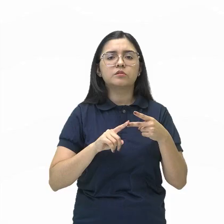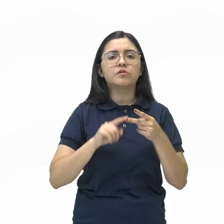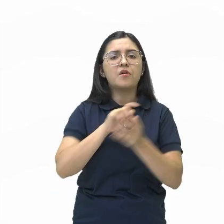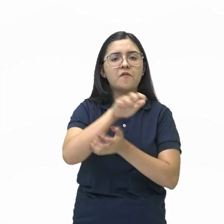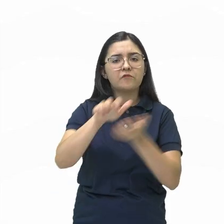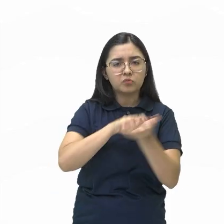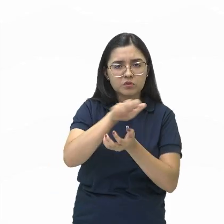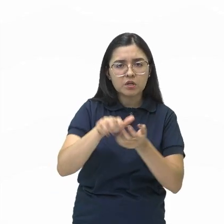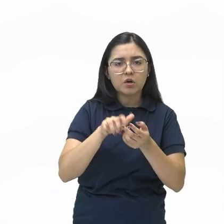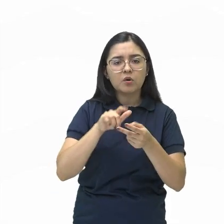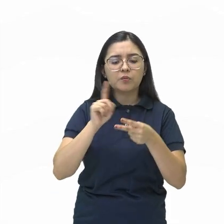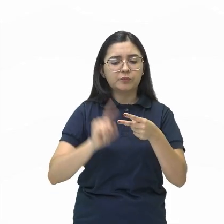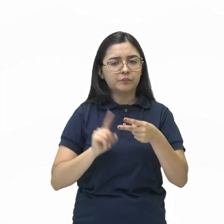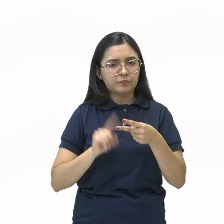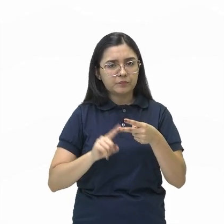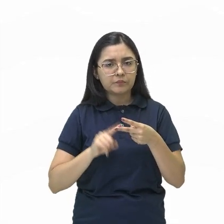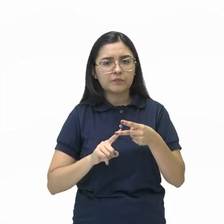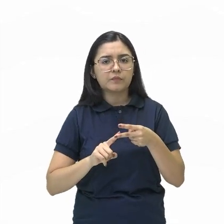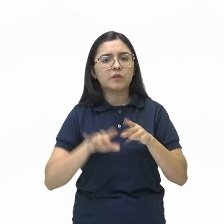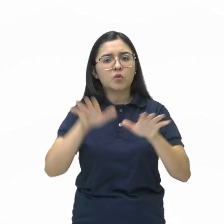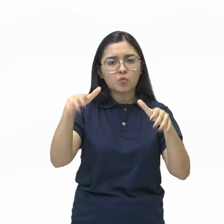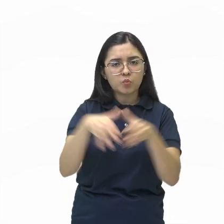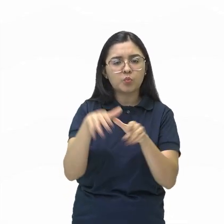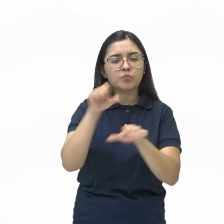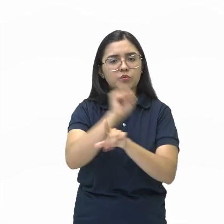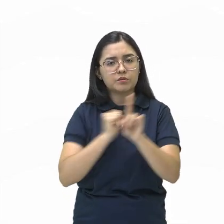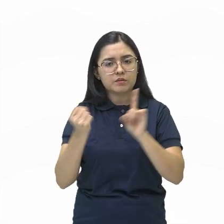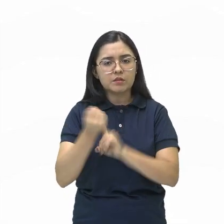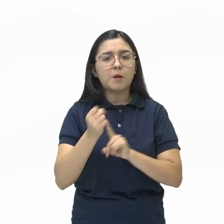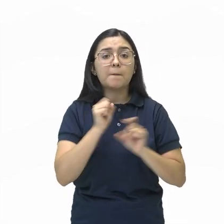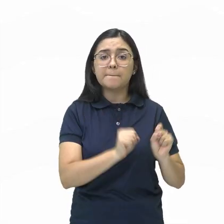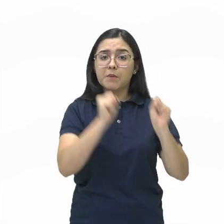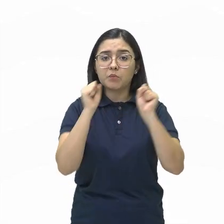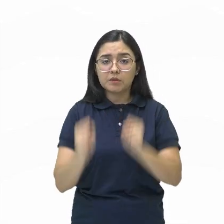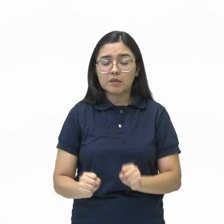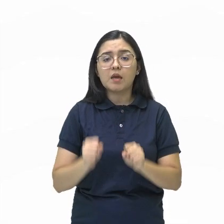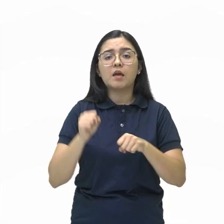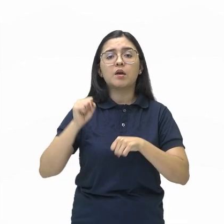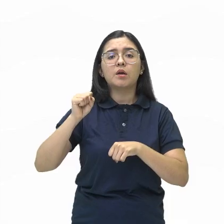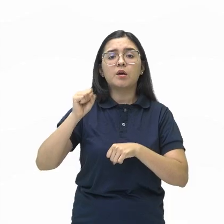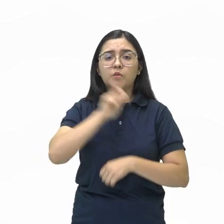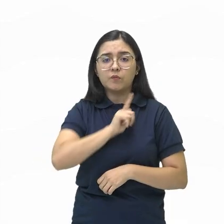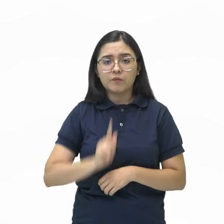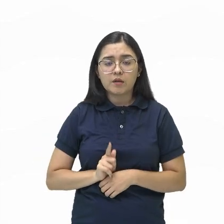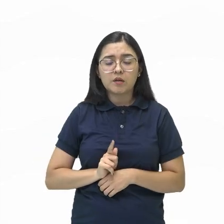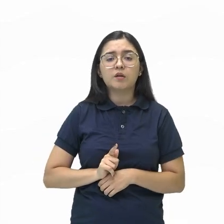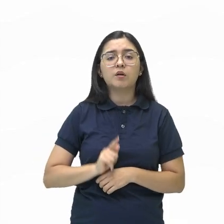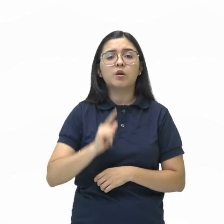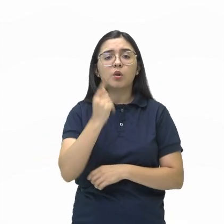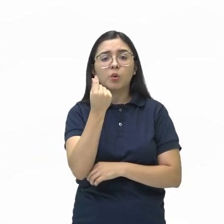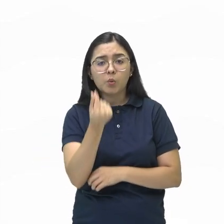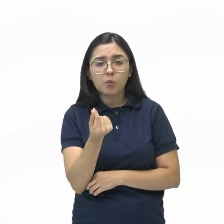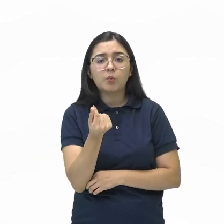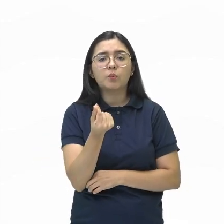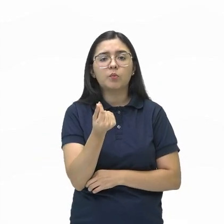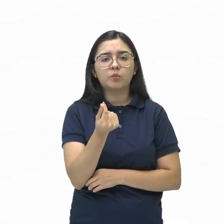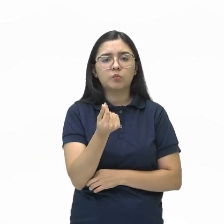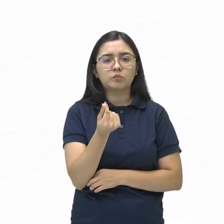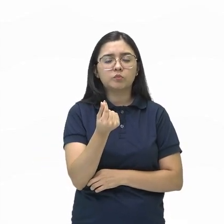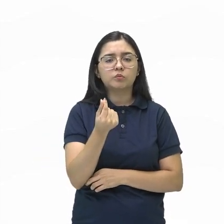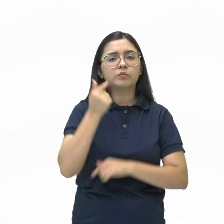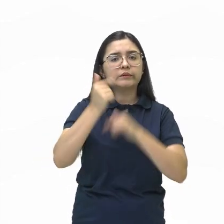revolução, né? Classe social, o poder, o Estado, o lucro,